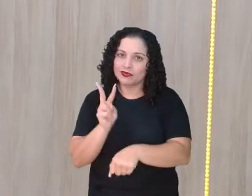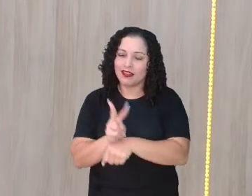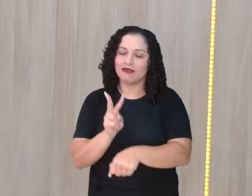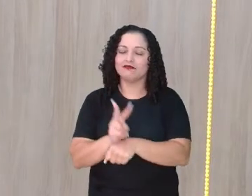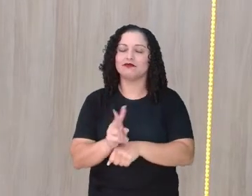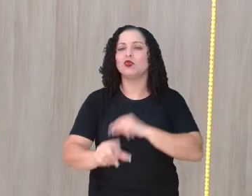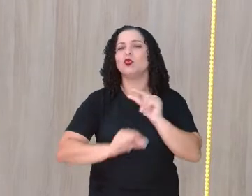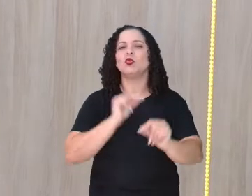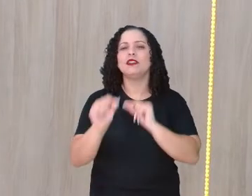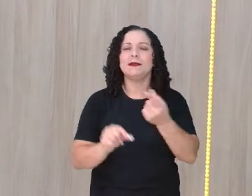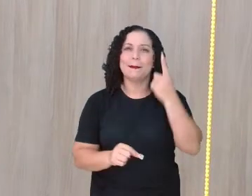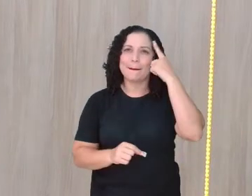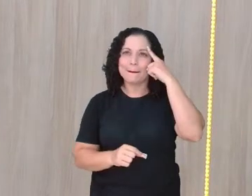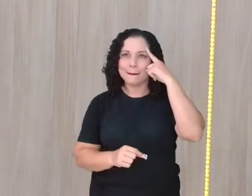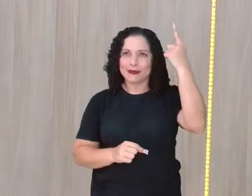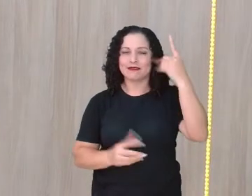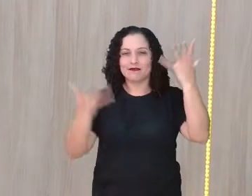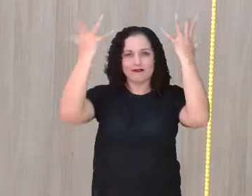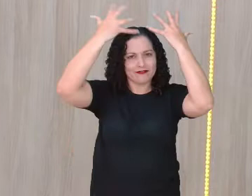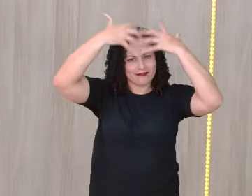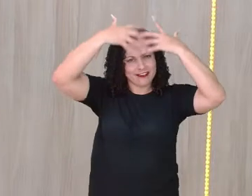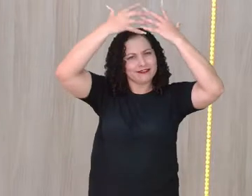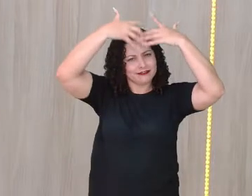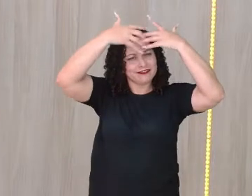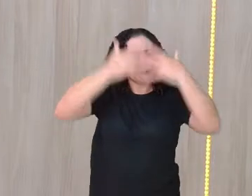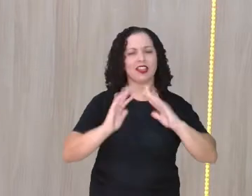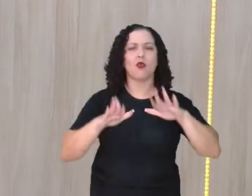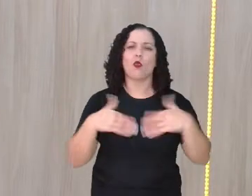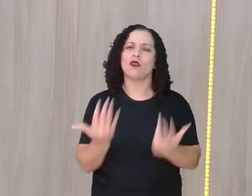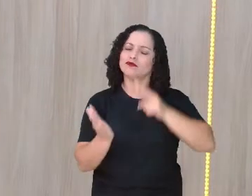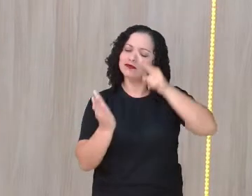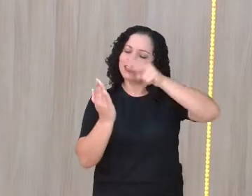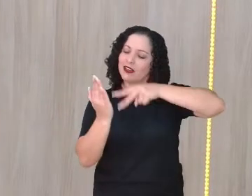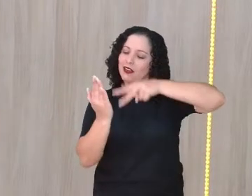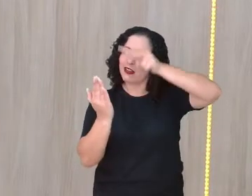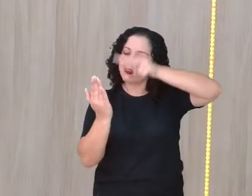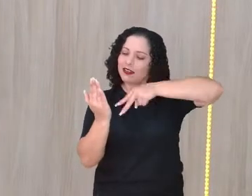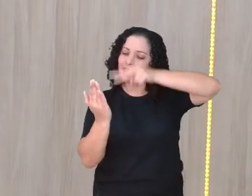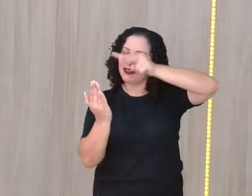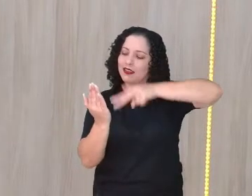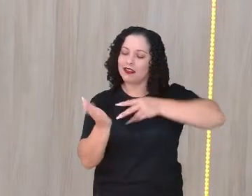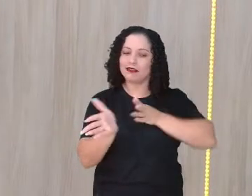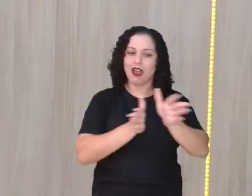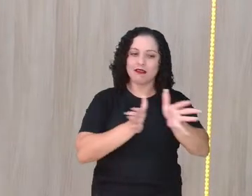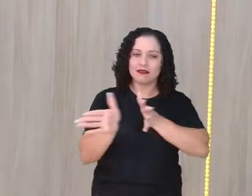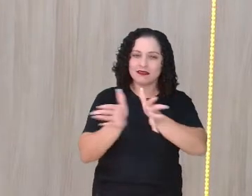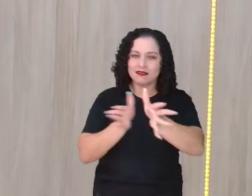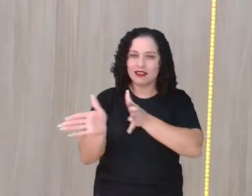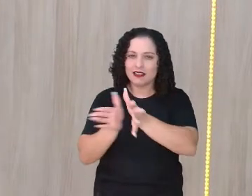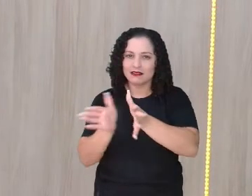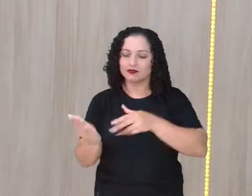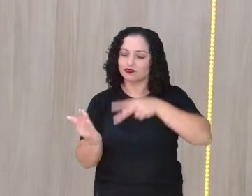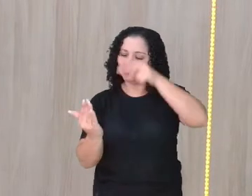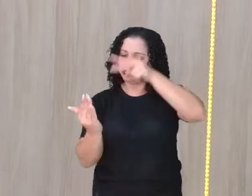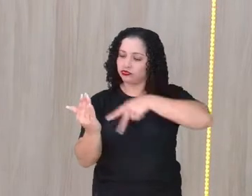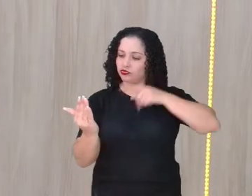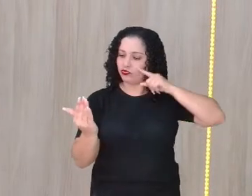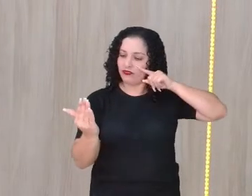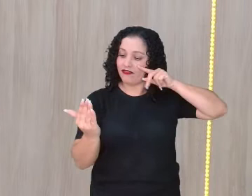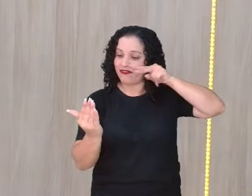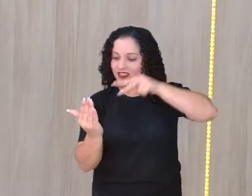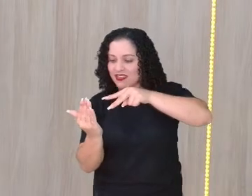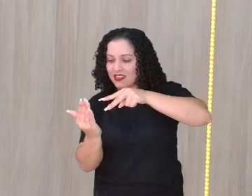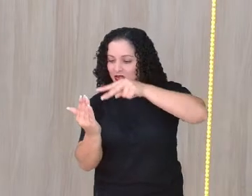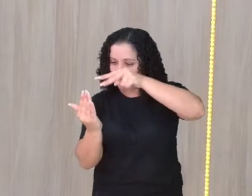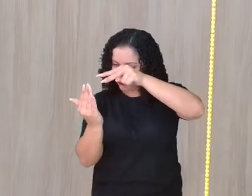gente pode pensar nisso, não é? A gente, quando lê, quando a gente tem acesso à leitura, quando a gente mergulha no mundo